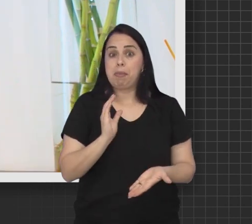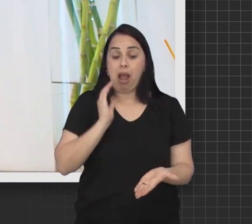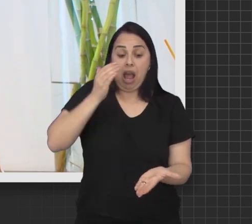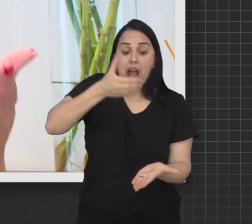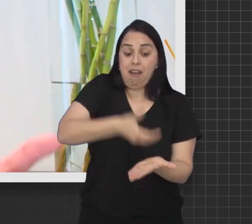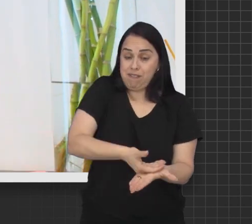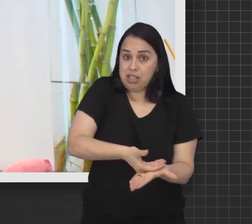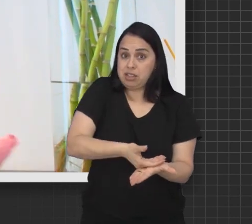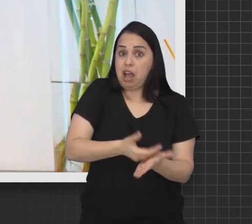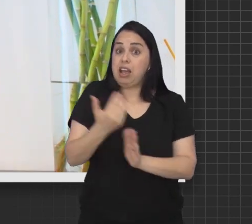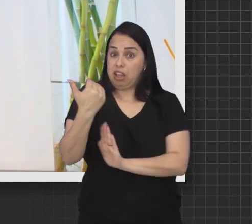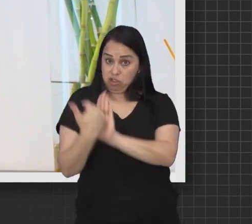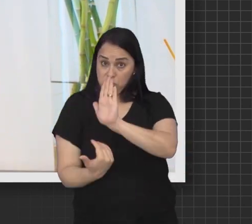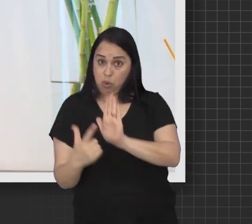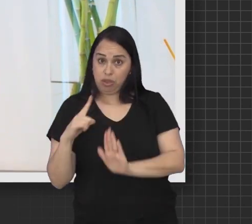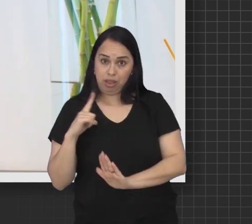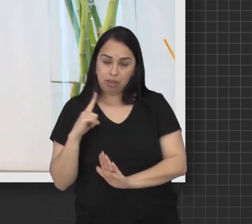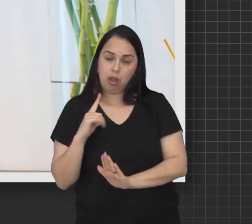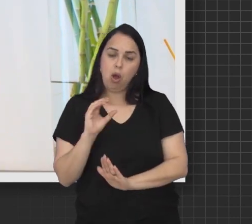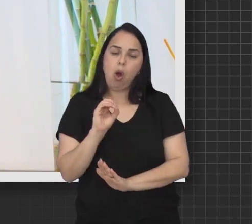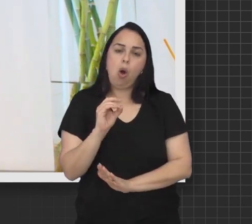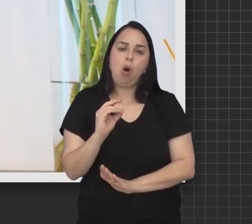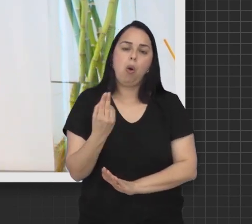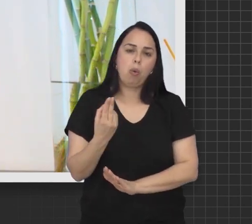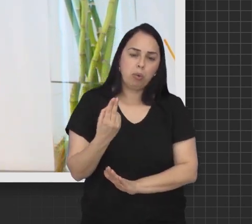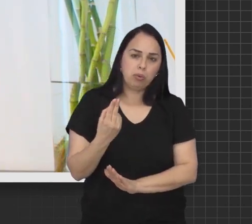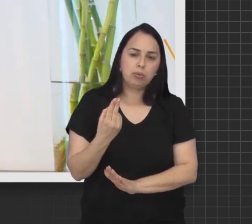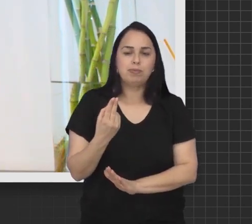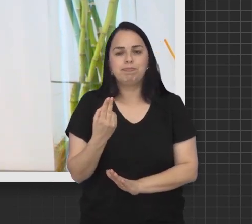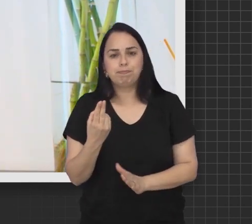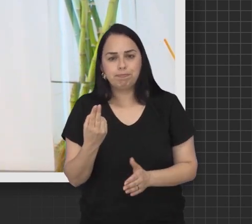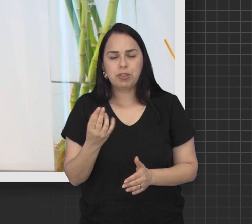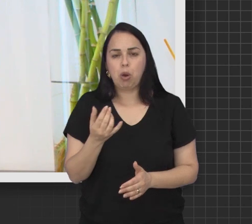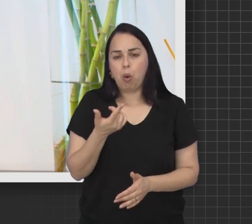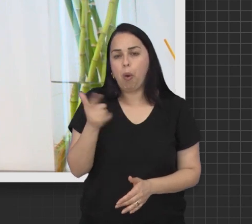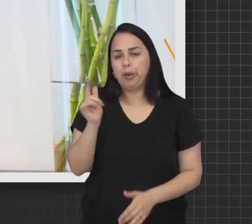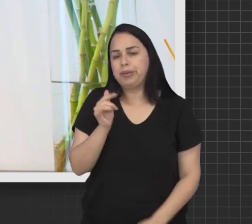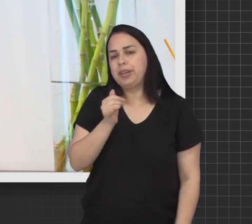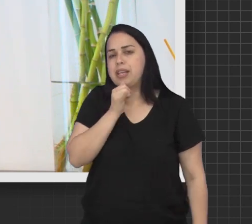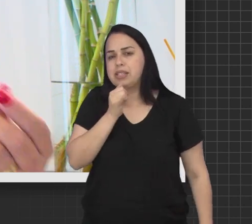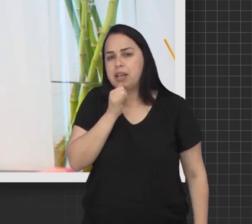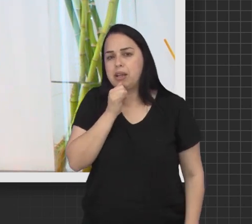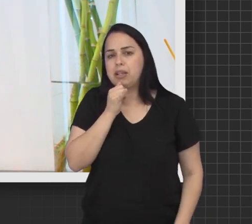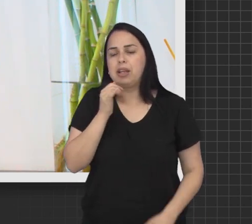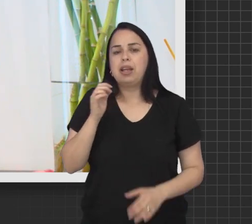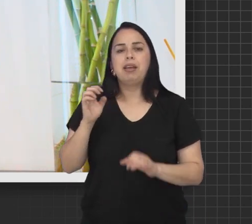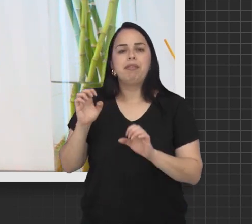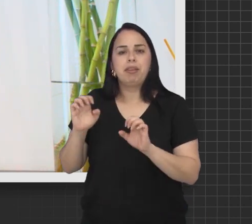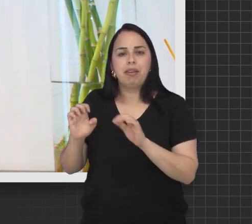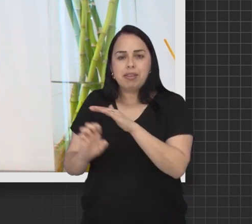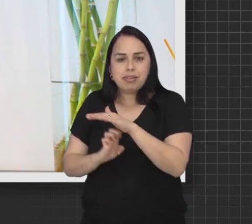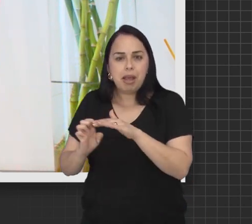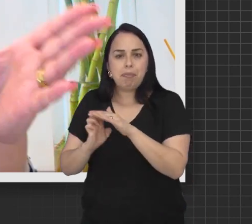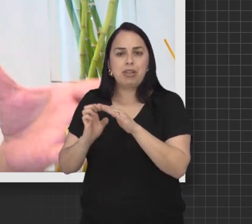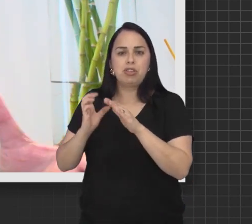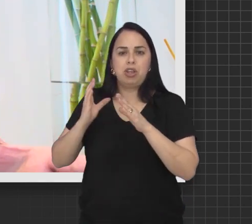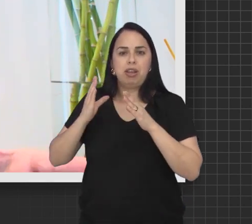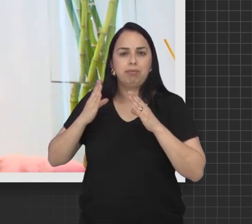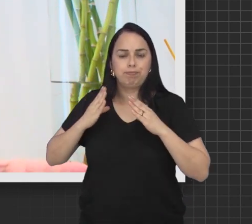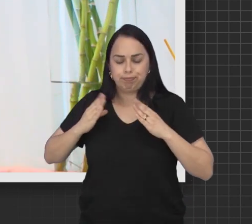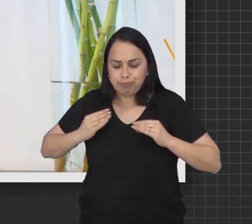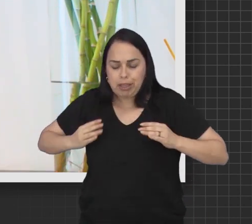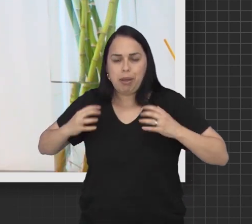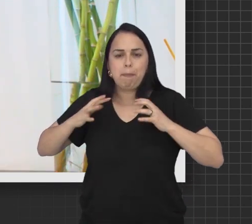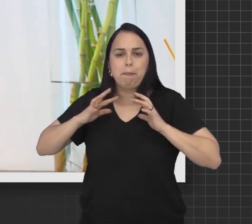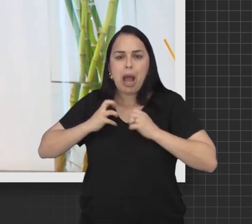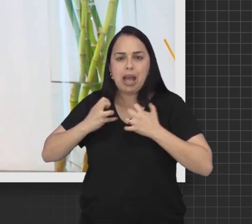vista, eles fornecem esse desconto, ou também no caso, um outro exemplo, no caso de empresas de estética que fecham pacotes,